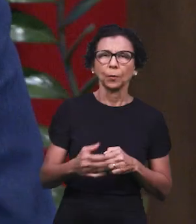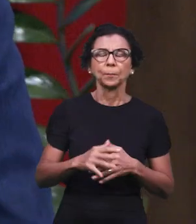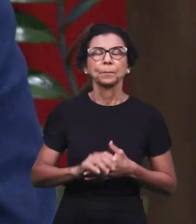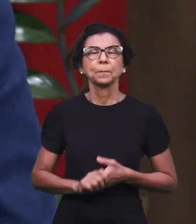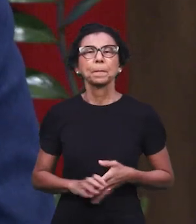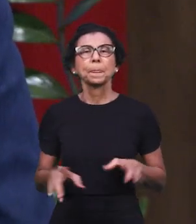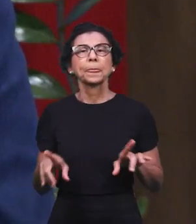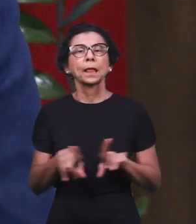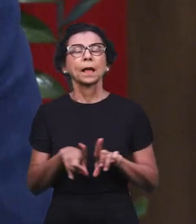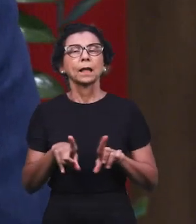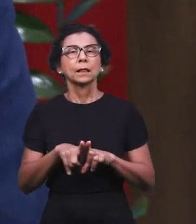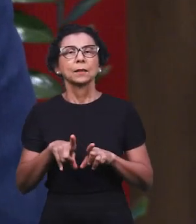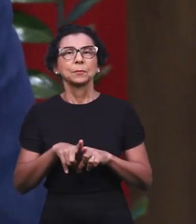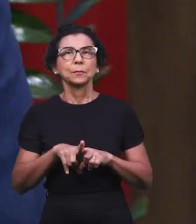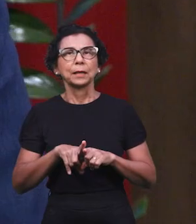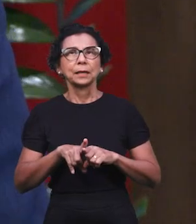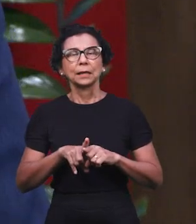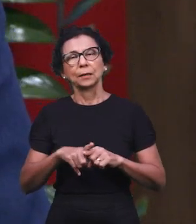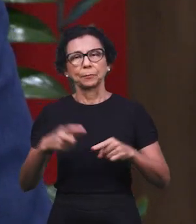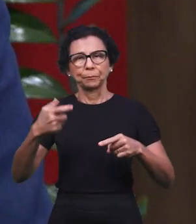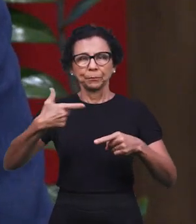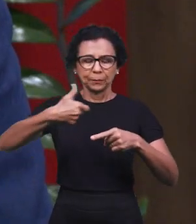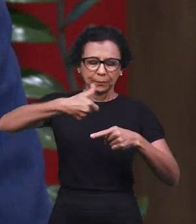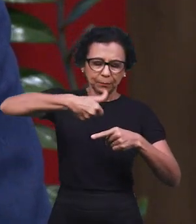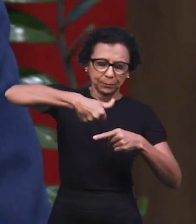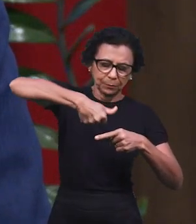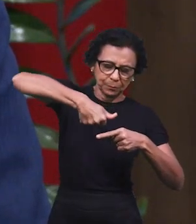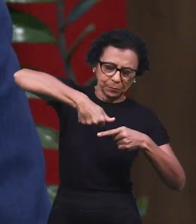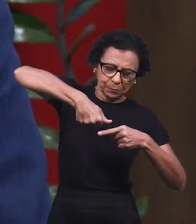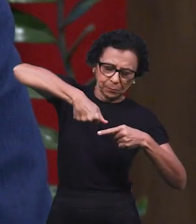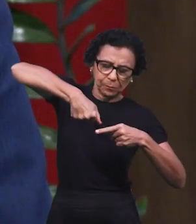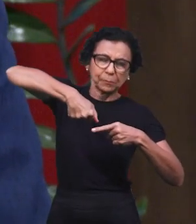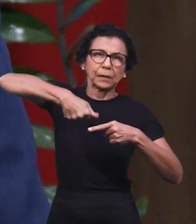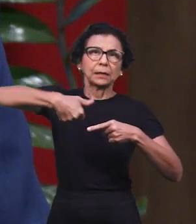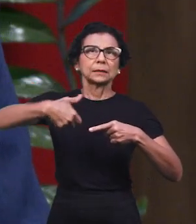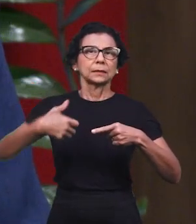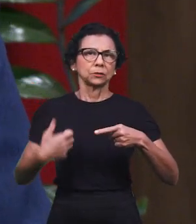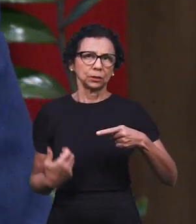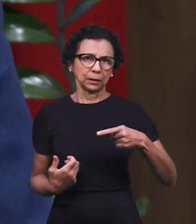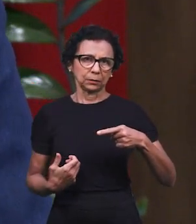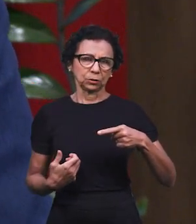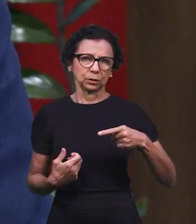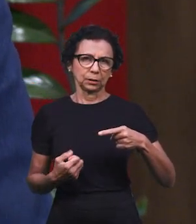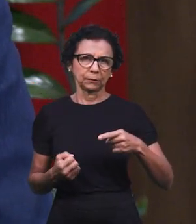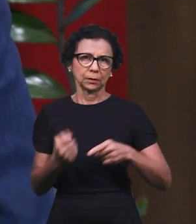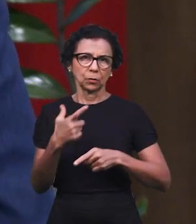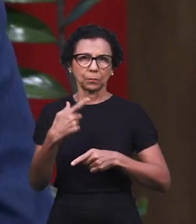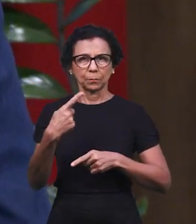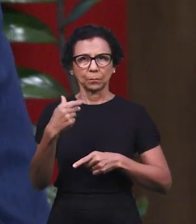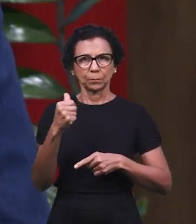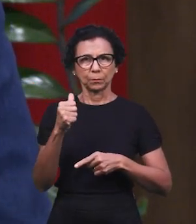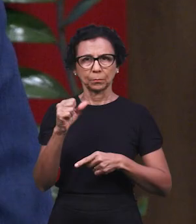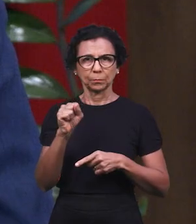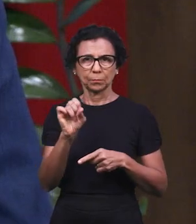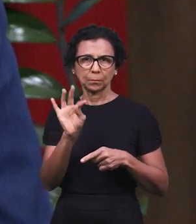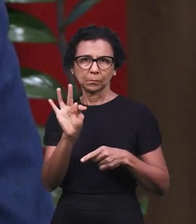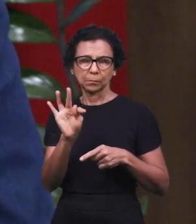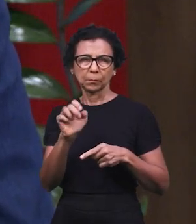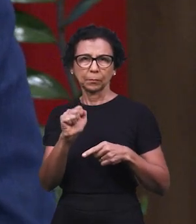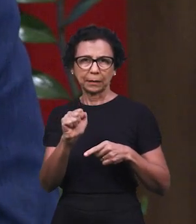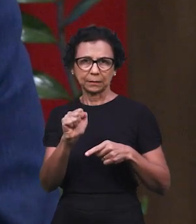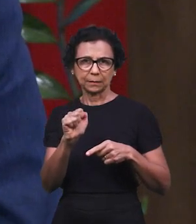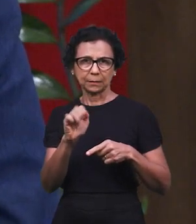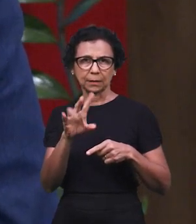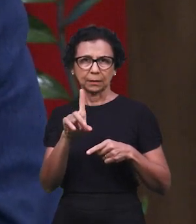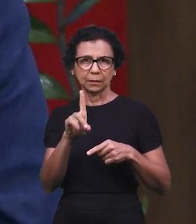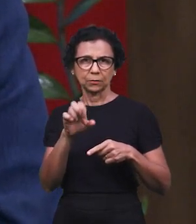seguinte: precisa conter flúor, né? Muitas pessoas hoje não estão usando flúor, mas os artigos científicos, a literatura, ela